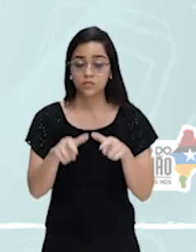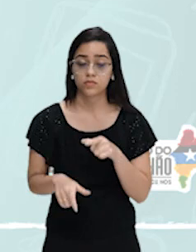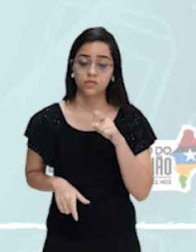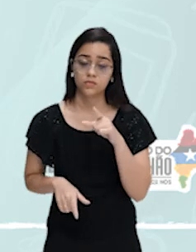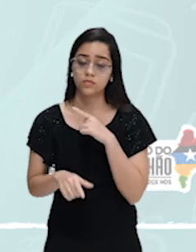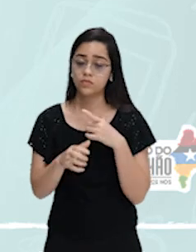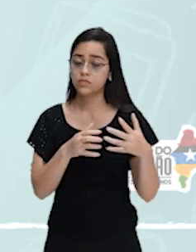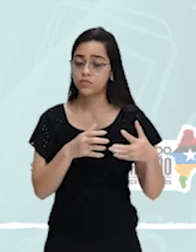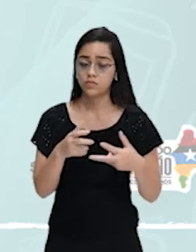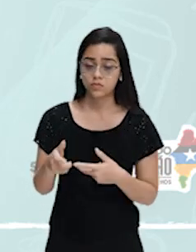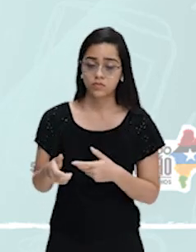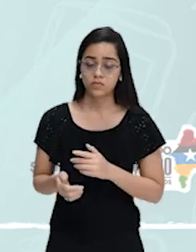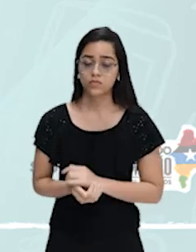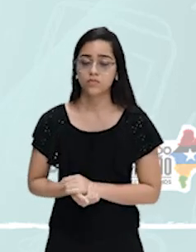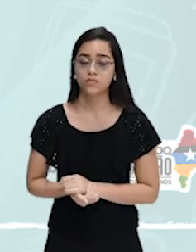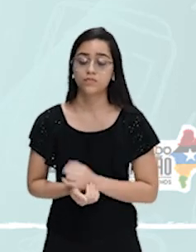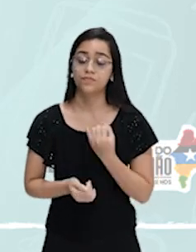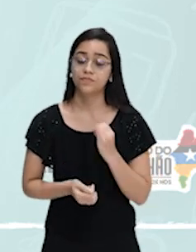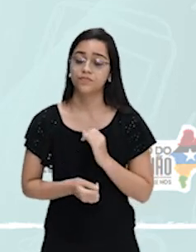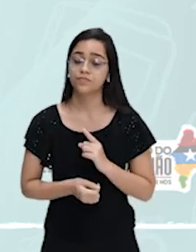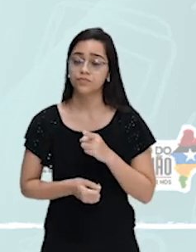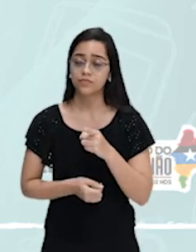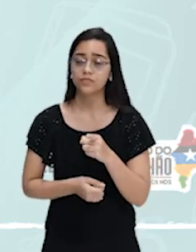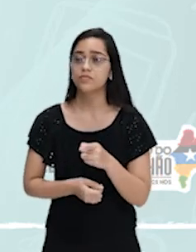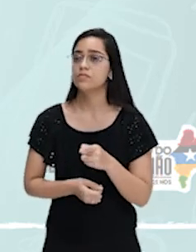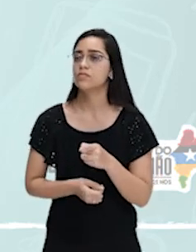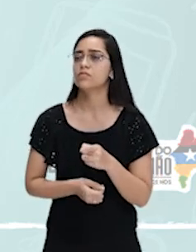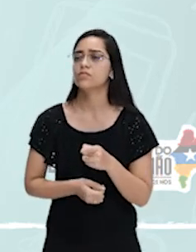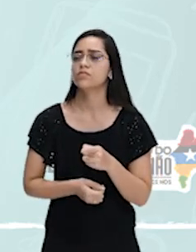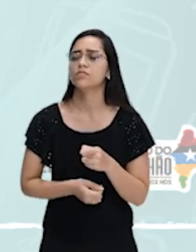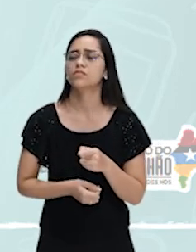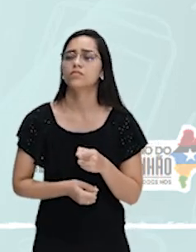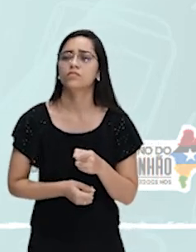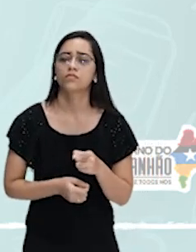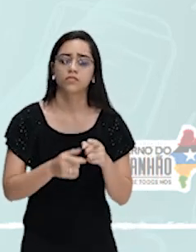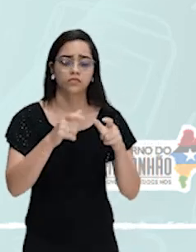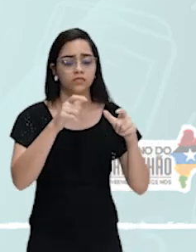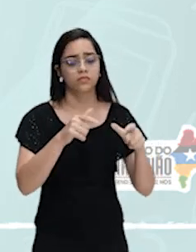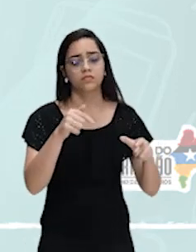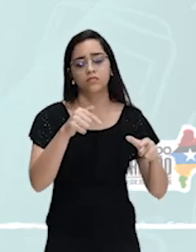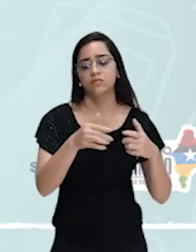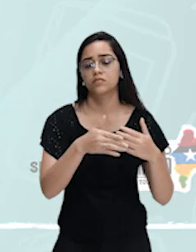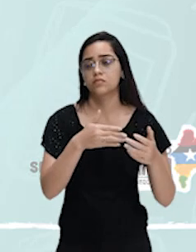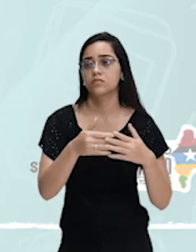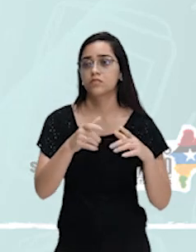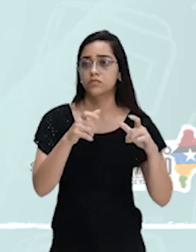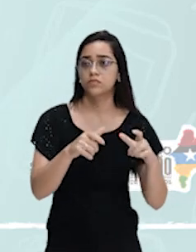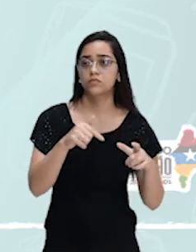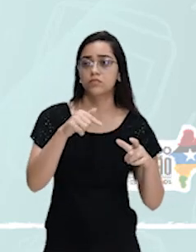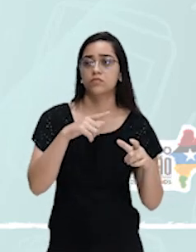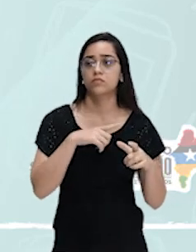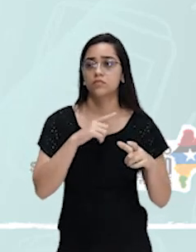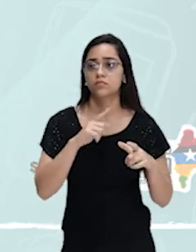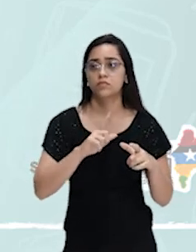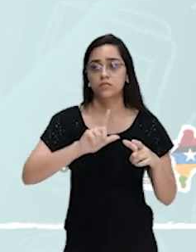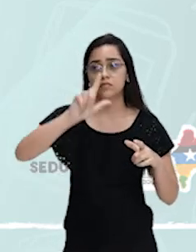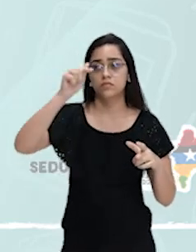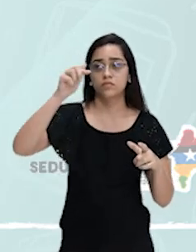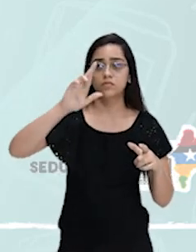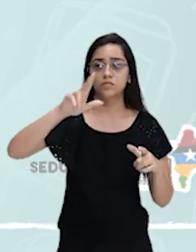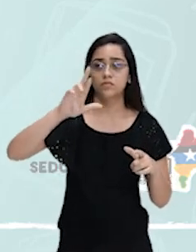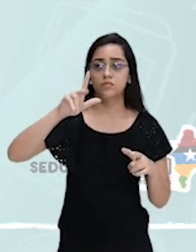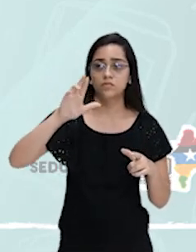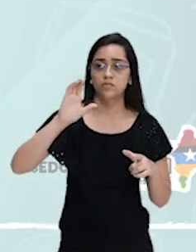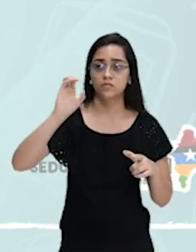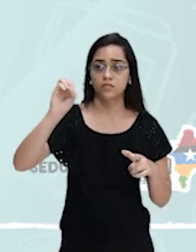planeta, ok? Se você está aí em um local, qualquer local de latitude que seja diferente de